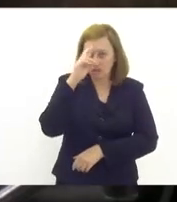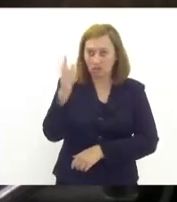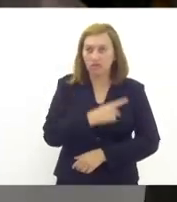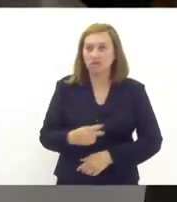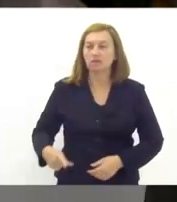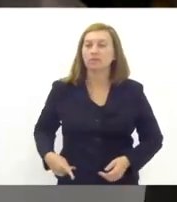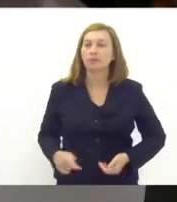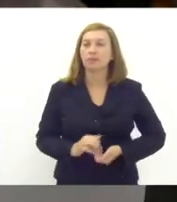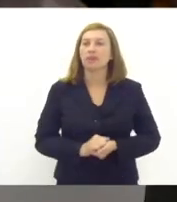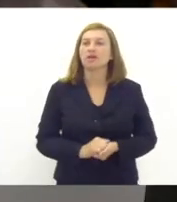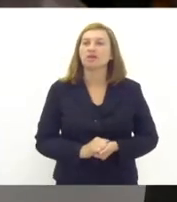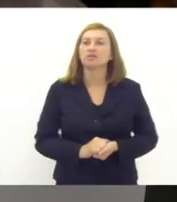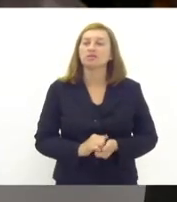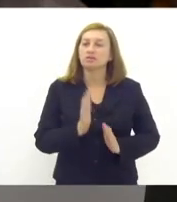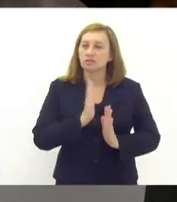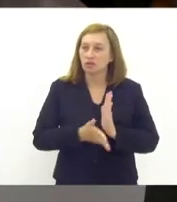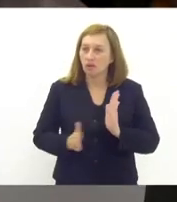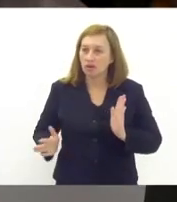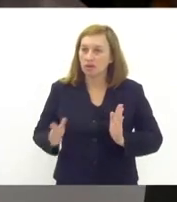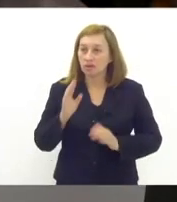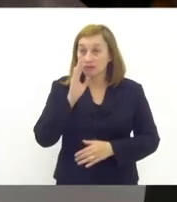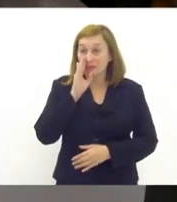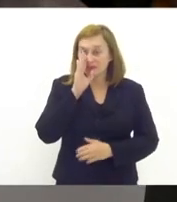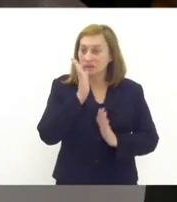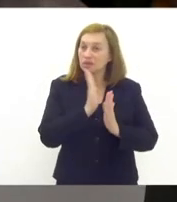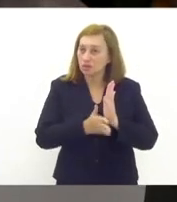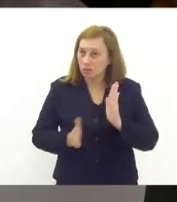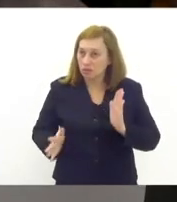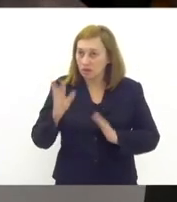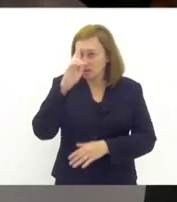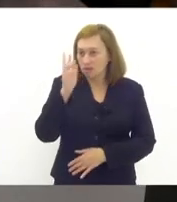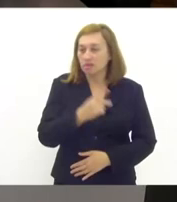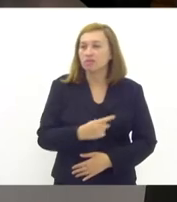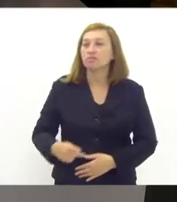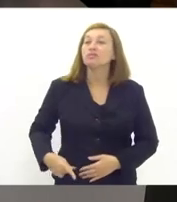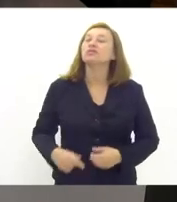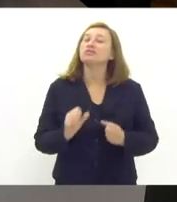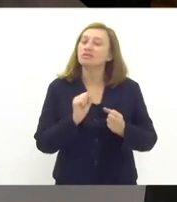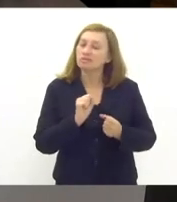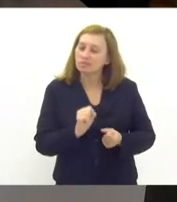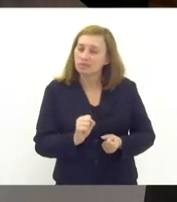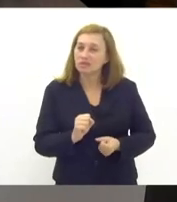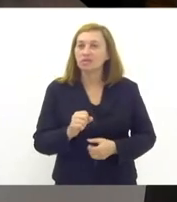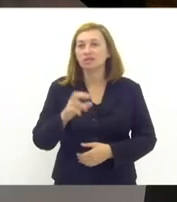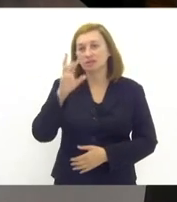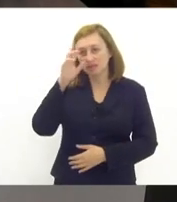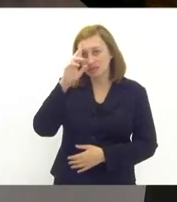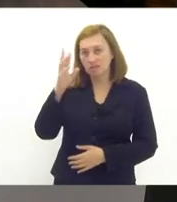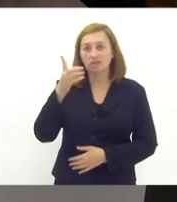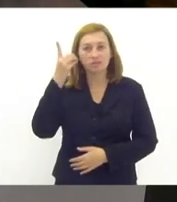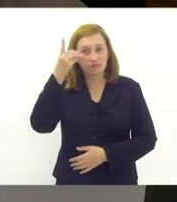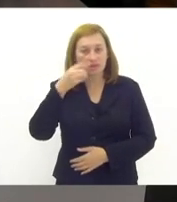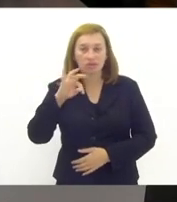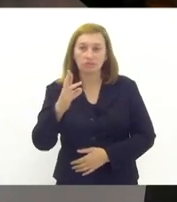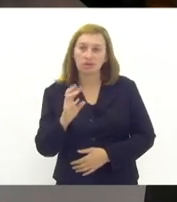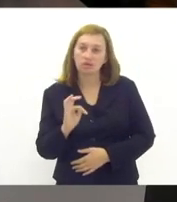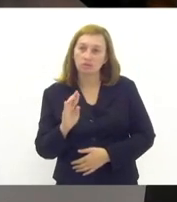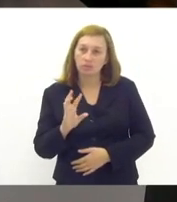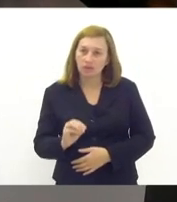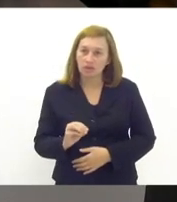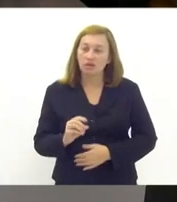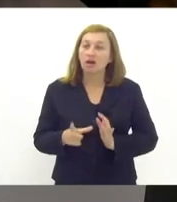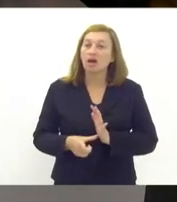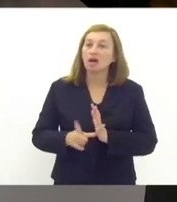presidenta. Questão de ordem. Questão de ordem, presidente. Pois não, senhor deputado Márcio Alberto. Eu vou só me...